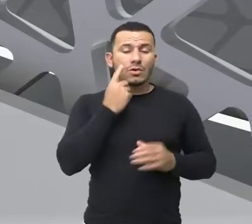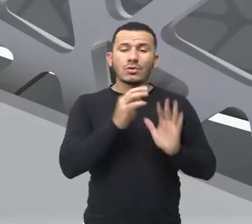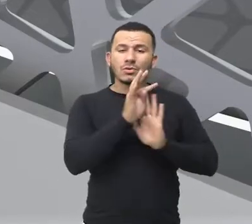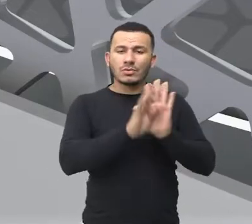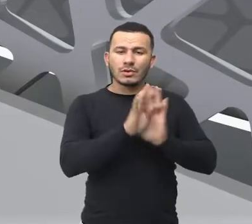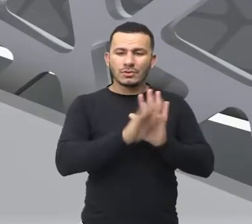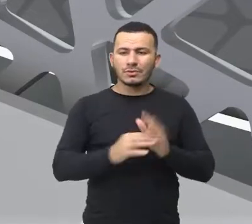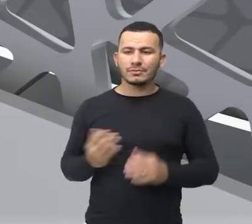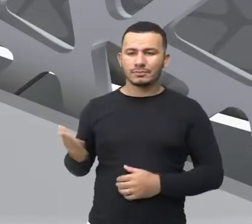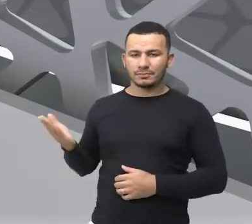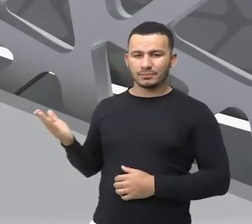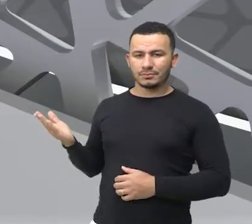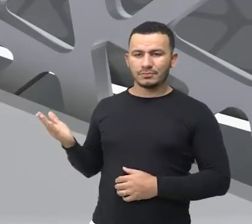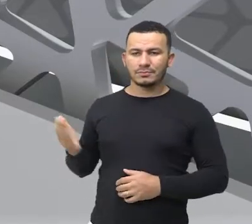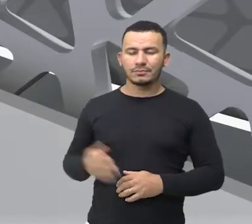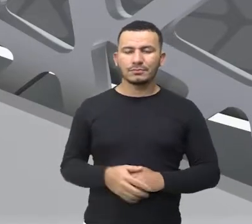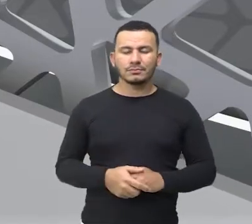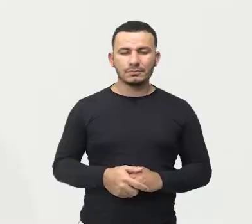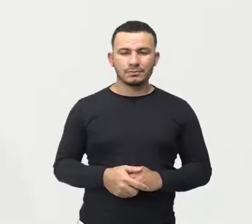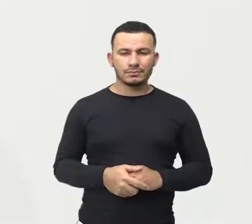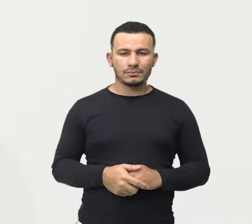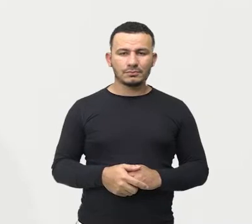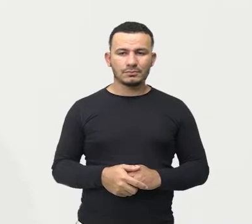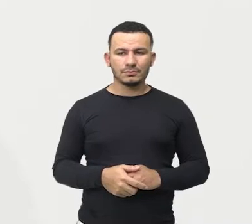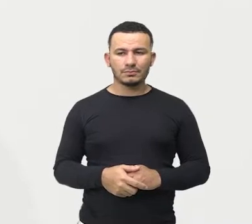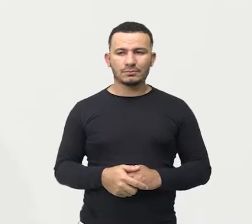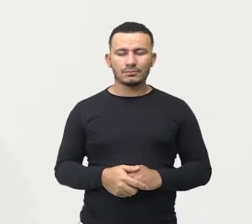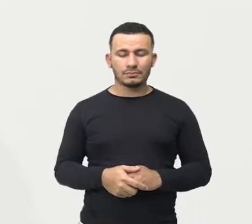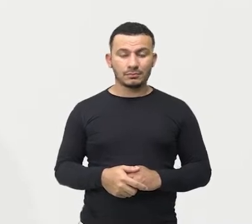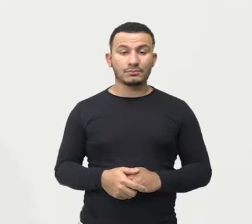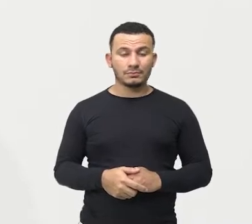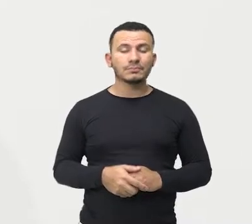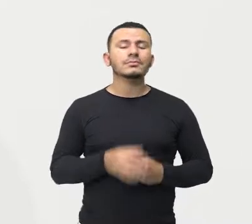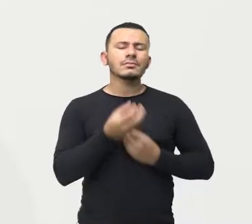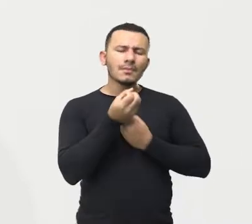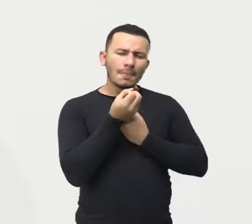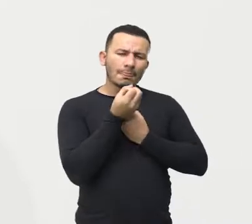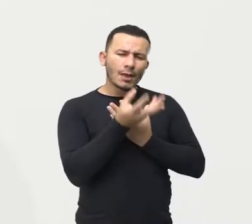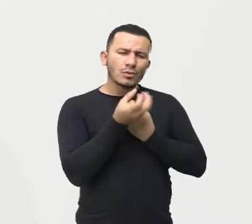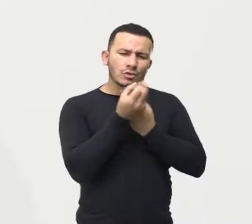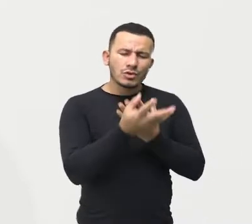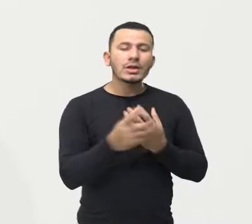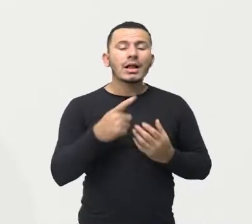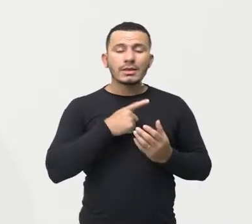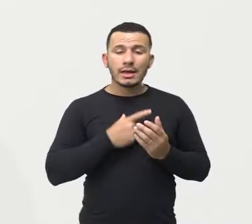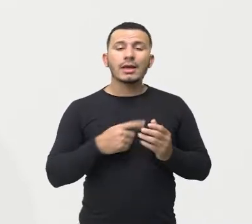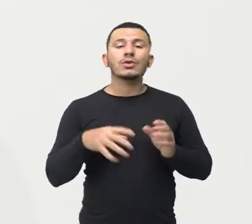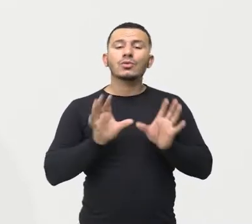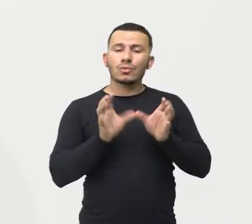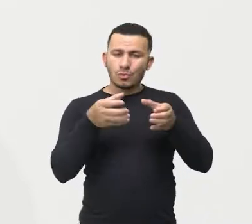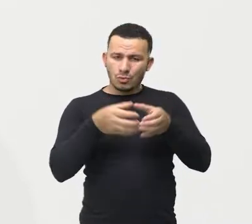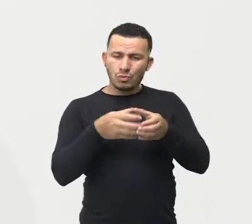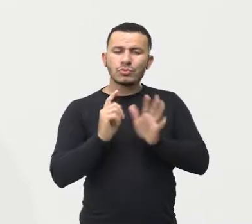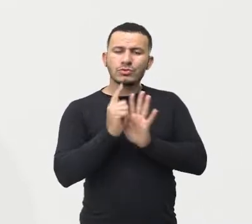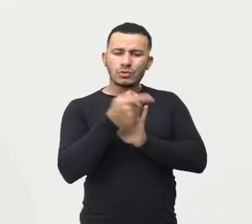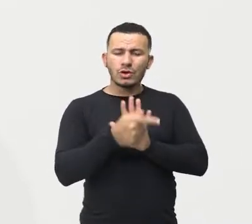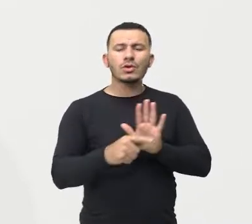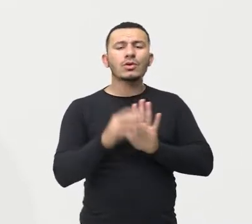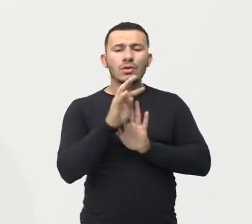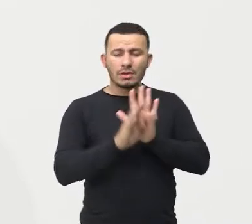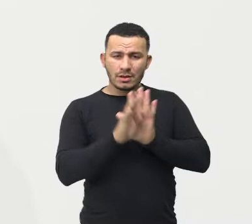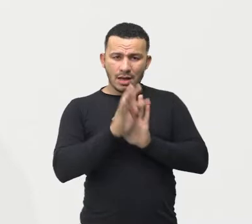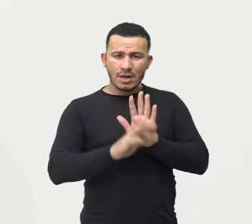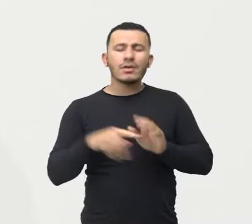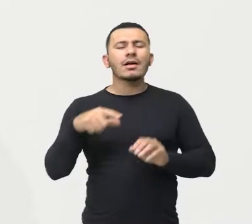a notícia, olha só como ela se configura. A notícia é um dos gêneros textuais